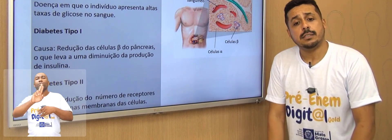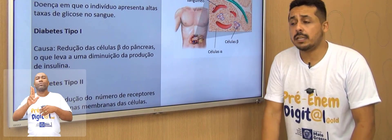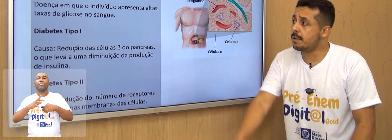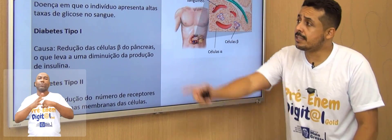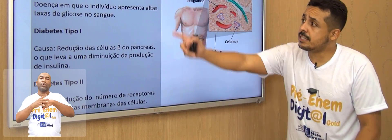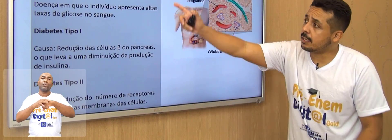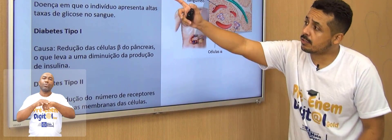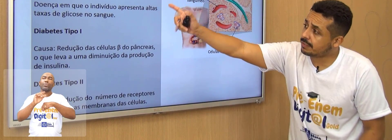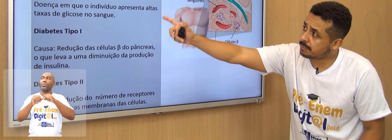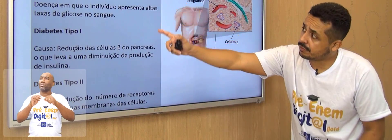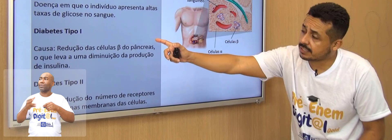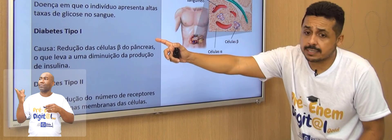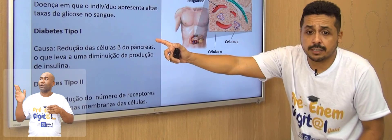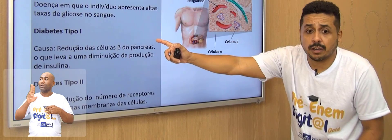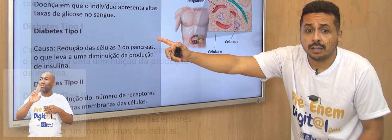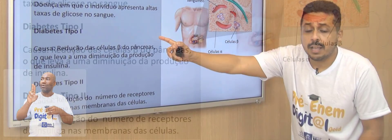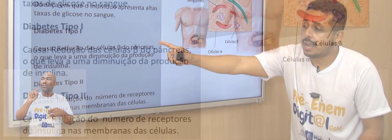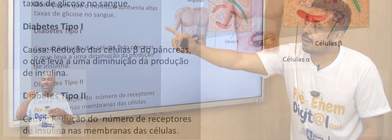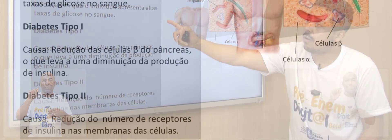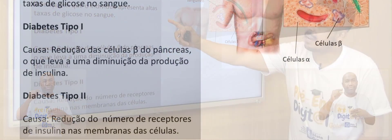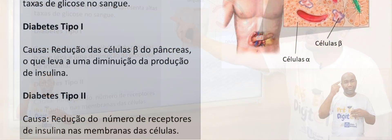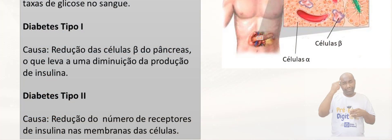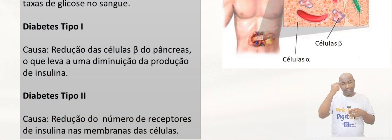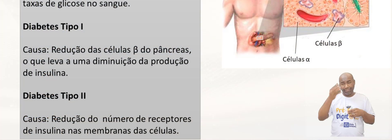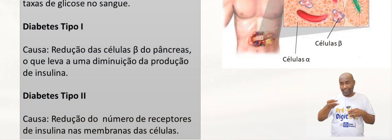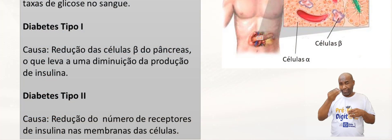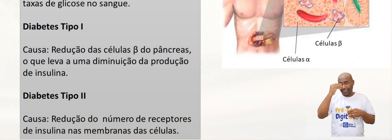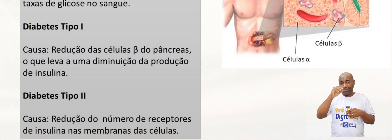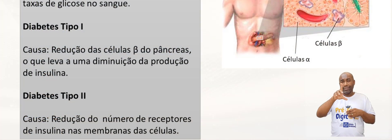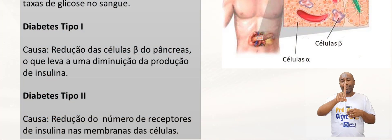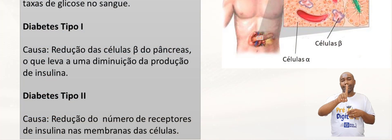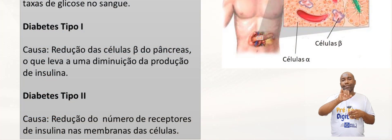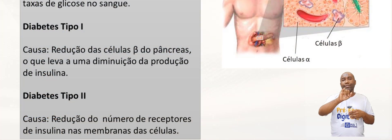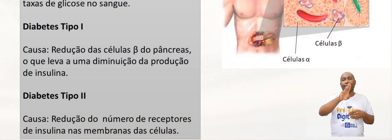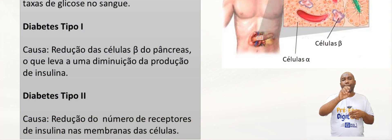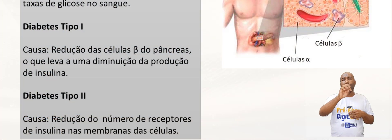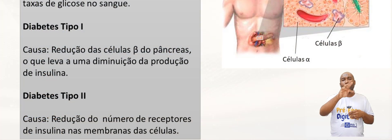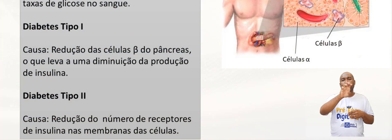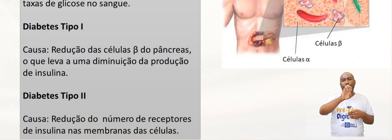doença. Dá uma olhadinha aqui que eu escrevi para vocês ali, ó. Agora é diabetes